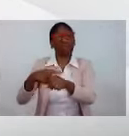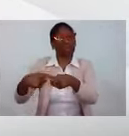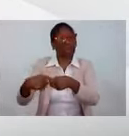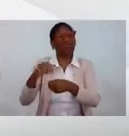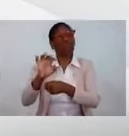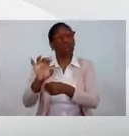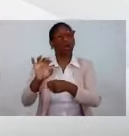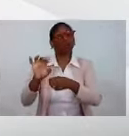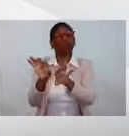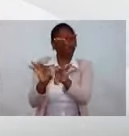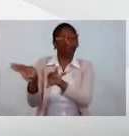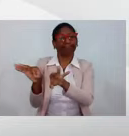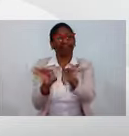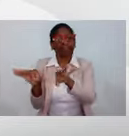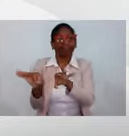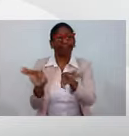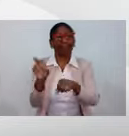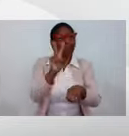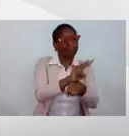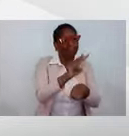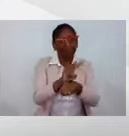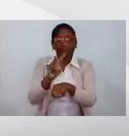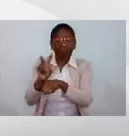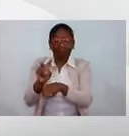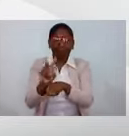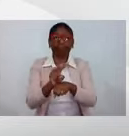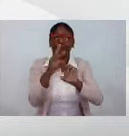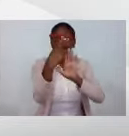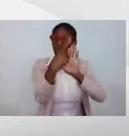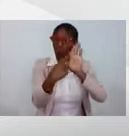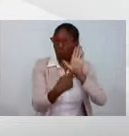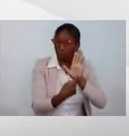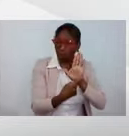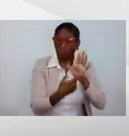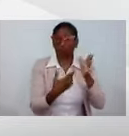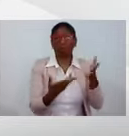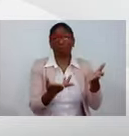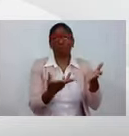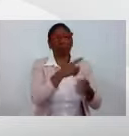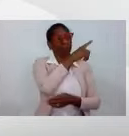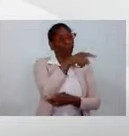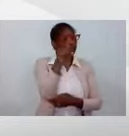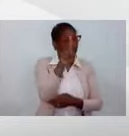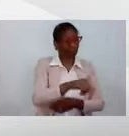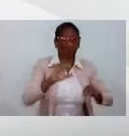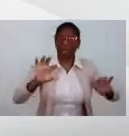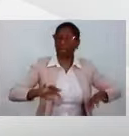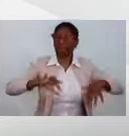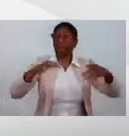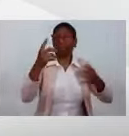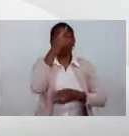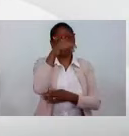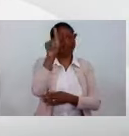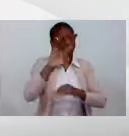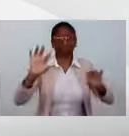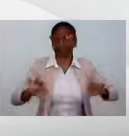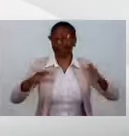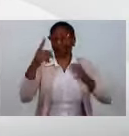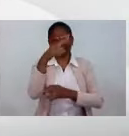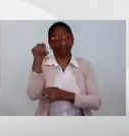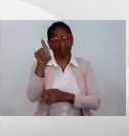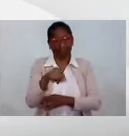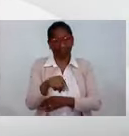seus cuidados, fiscalizando o cumprimento dos protocolos, cancelando eventualmente grandes eventos que estavam